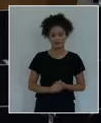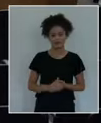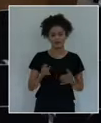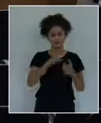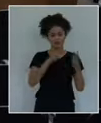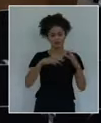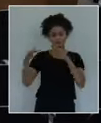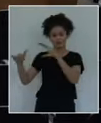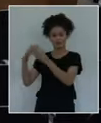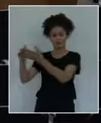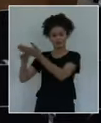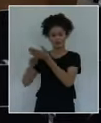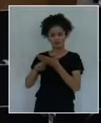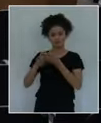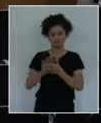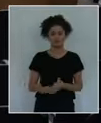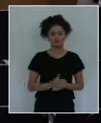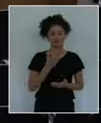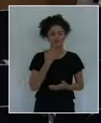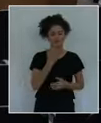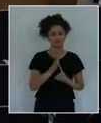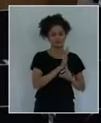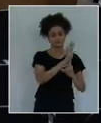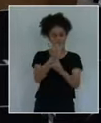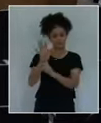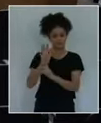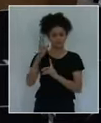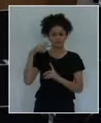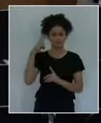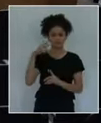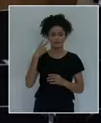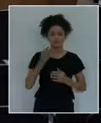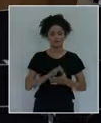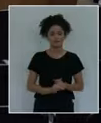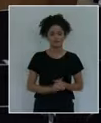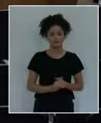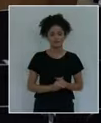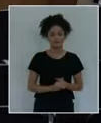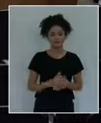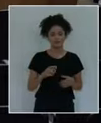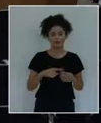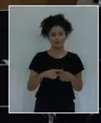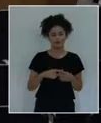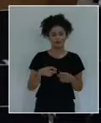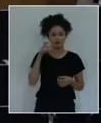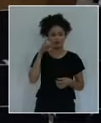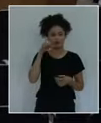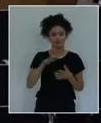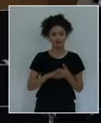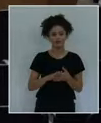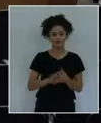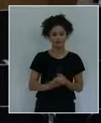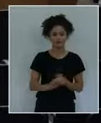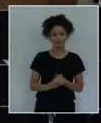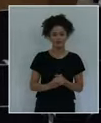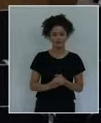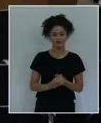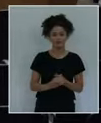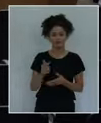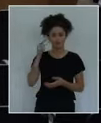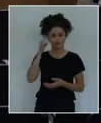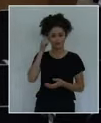das correspondências recebidas e das indicações apresentadas pelos seguintes vereadores: Leonardo Nascimento Moreira, Ana Maria Ferreira